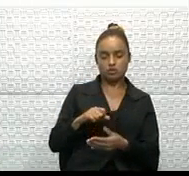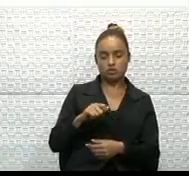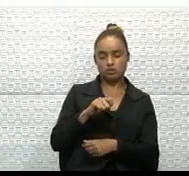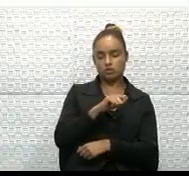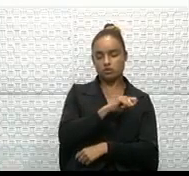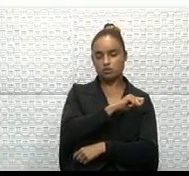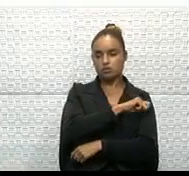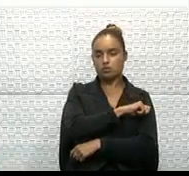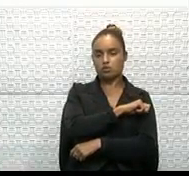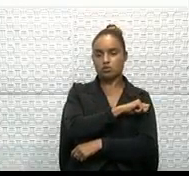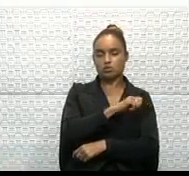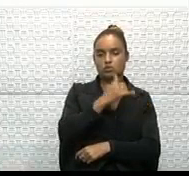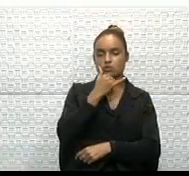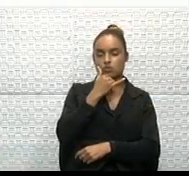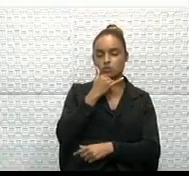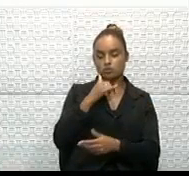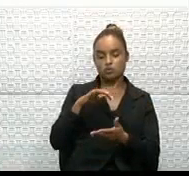no Excel,